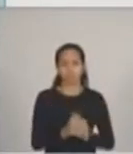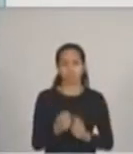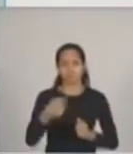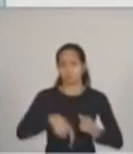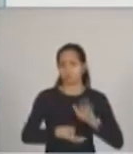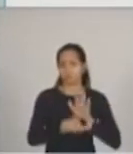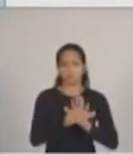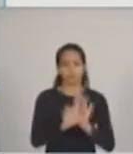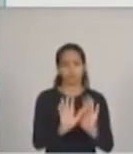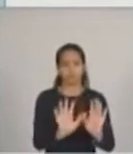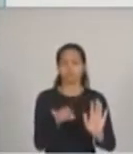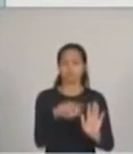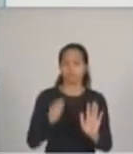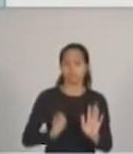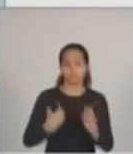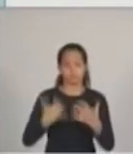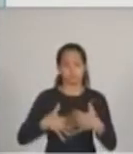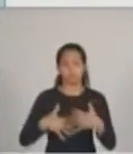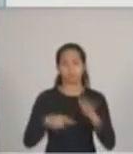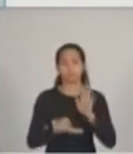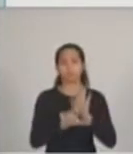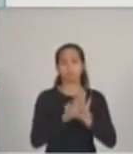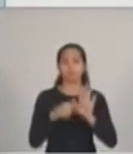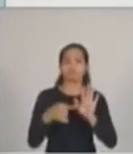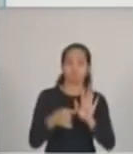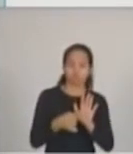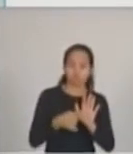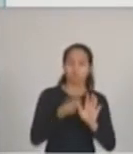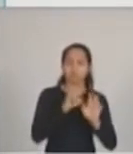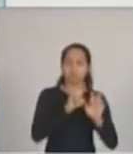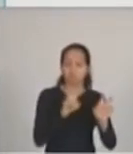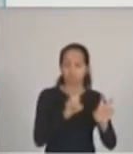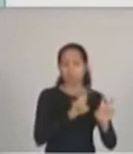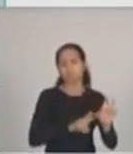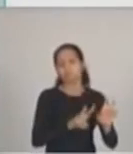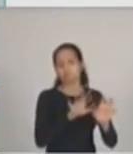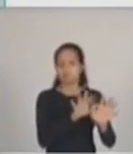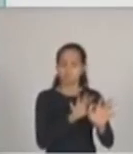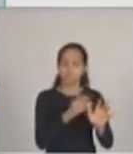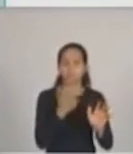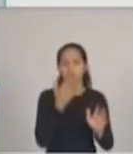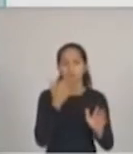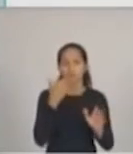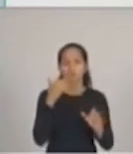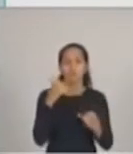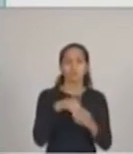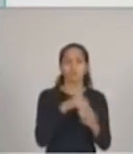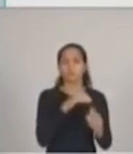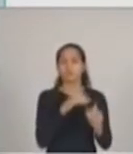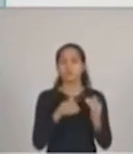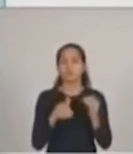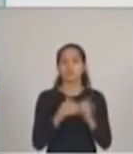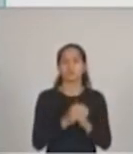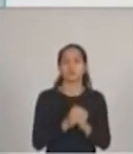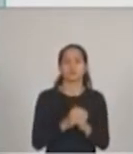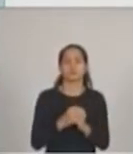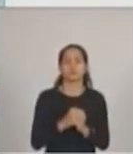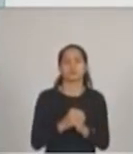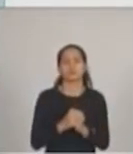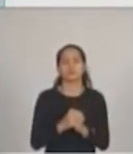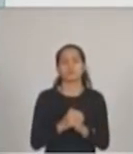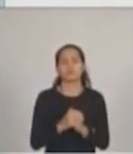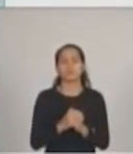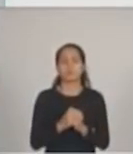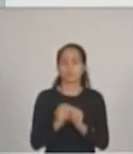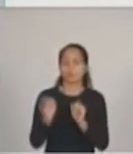funciona assim, a lei está trazendo luz ao tema. Então, eu vou votar contra o relatório, não é uma matéria inconstitucional, não, senhor.